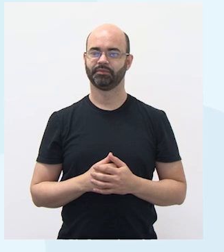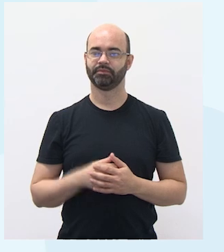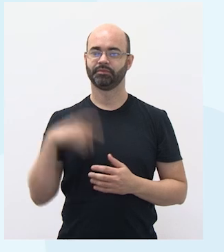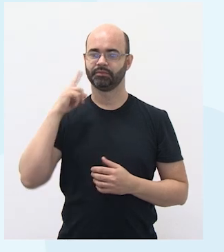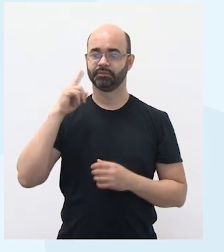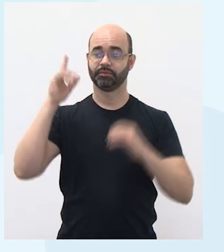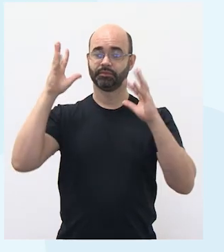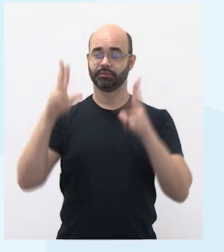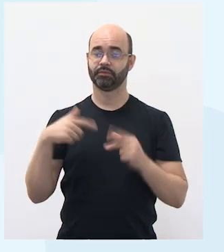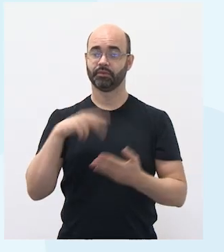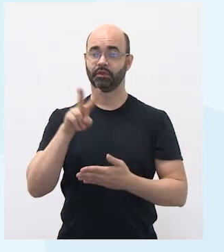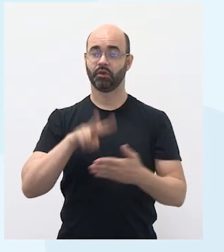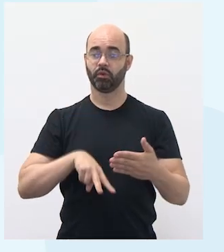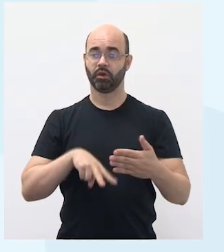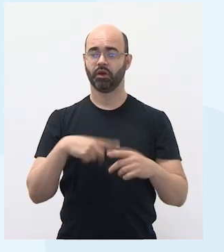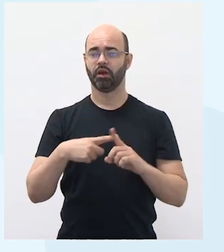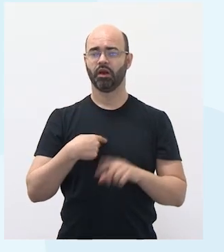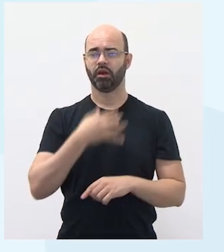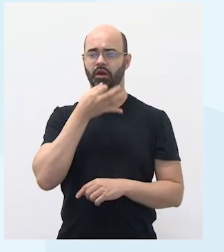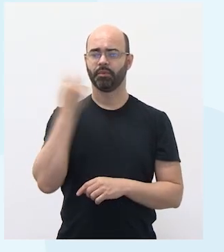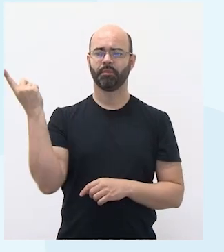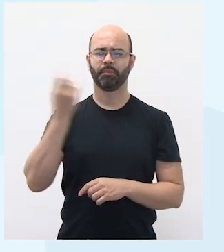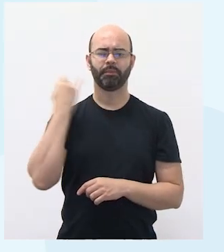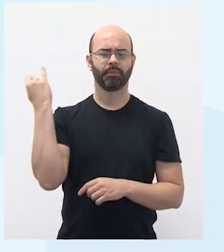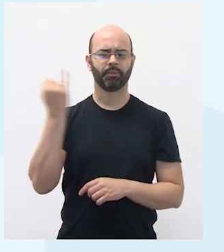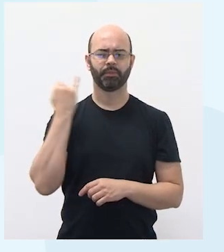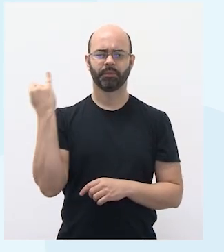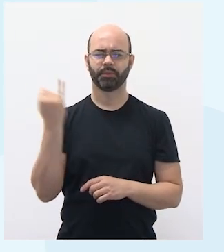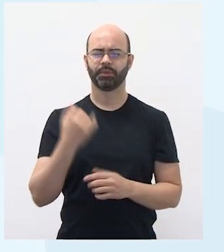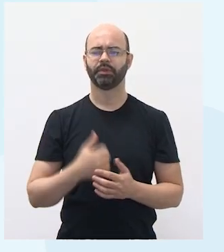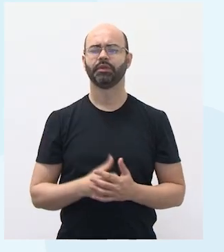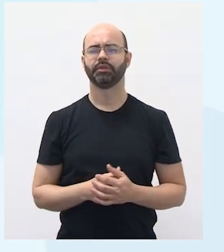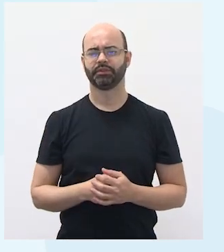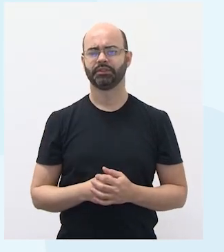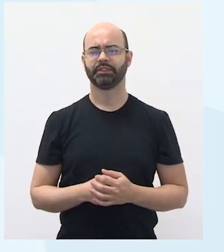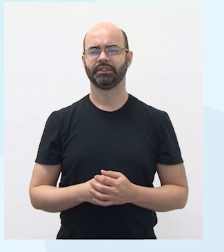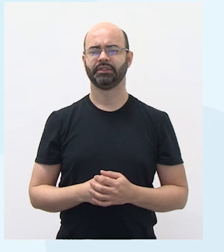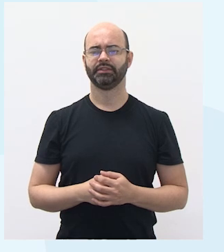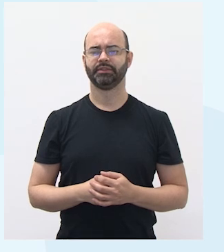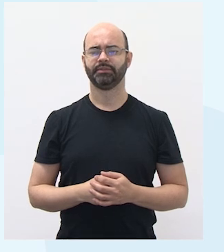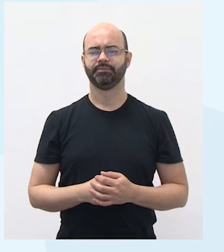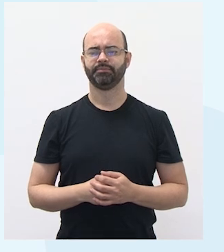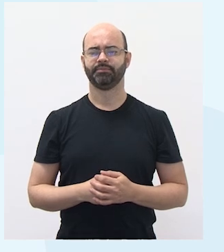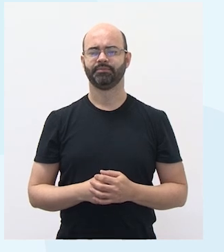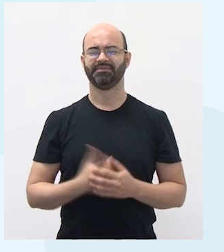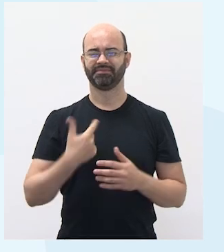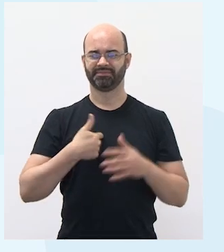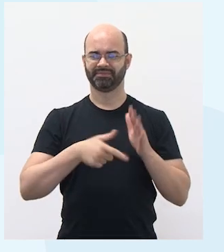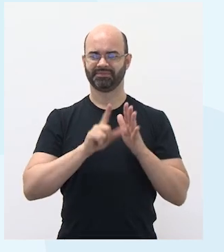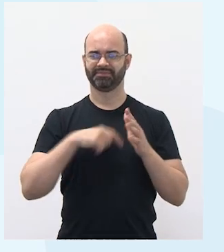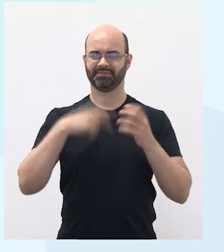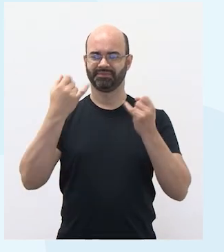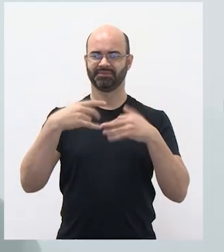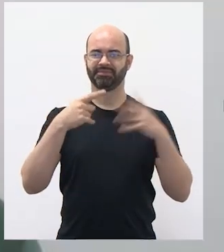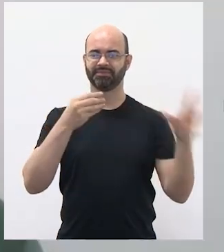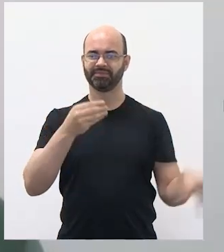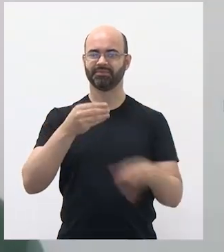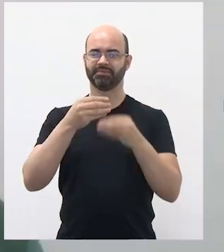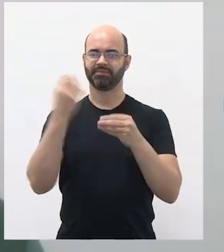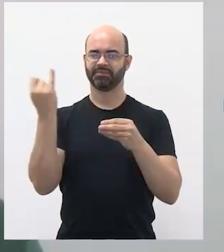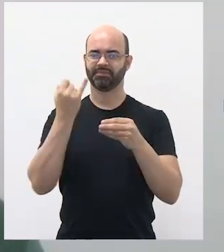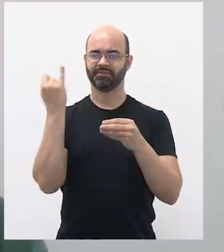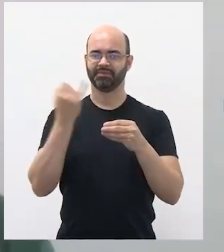fundamental, e que ele ali corrobora o que eu destaquei ali do professor Savoia